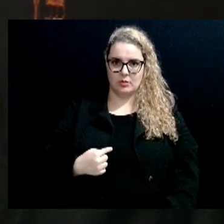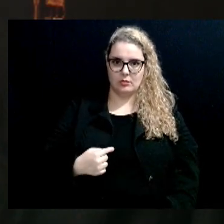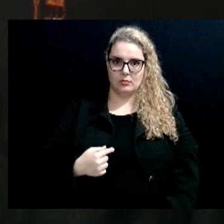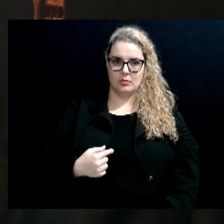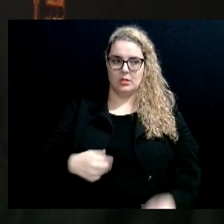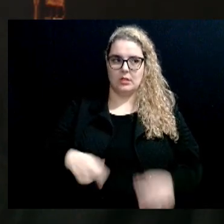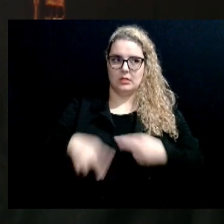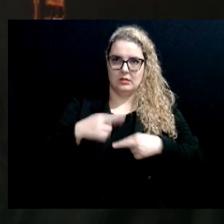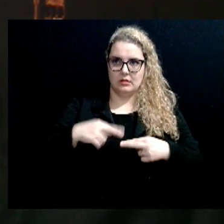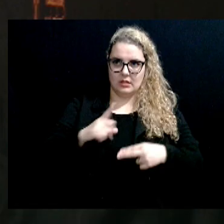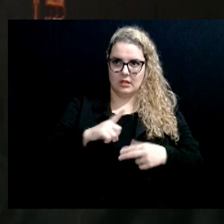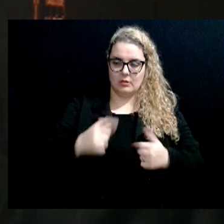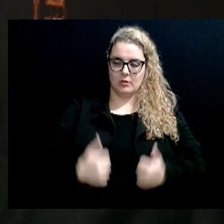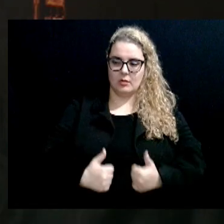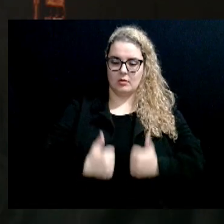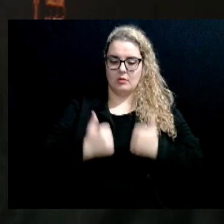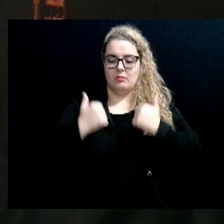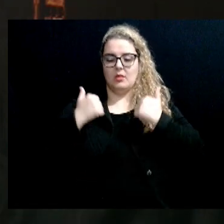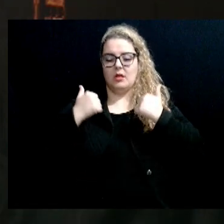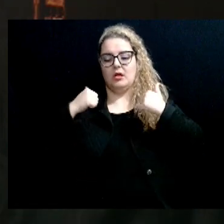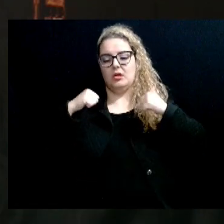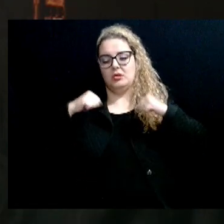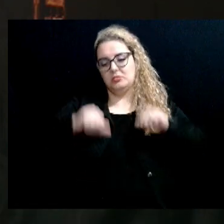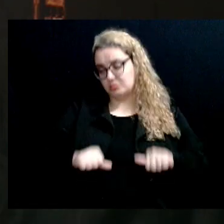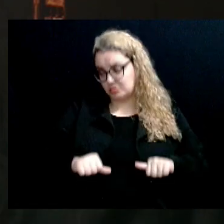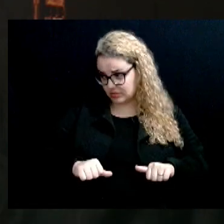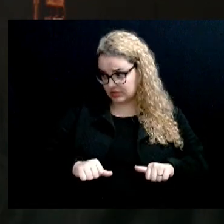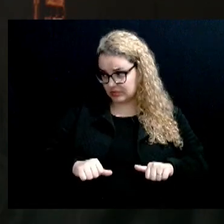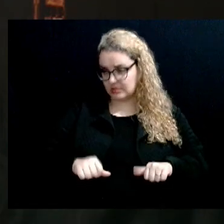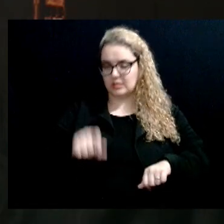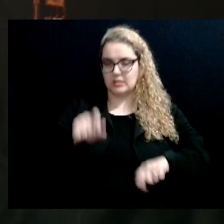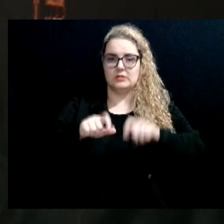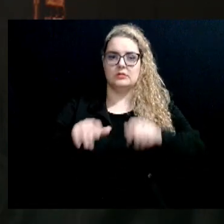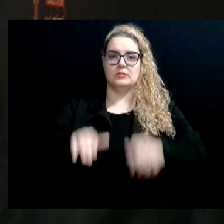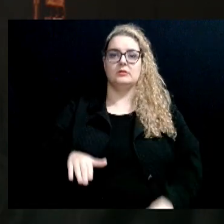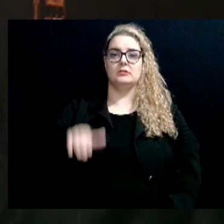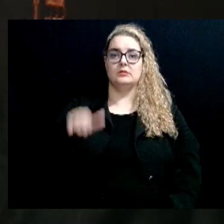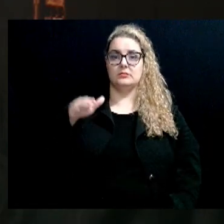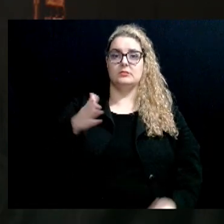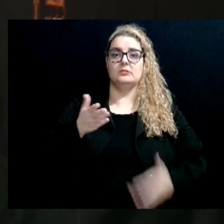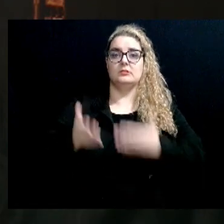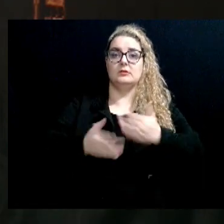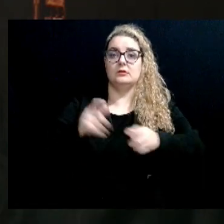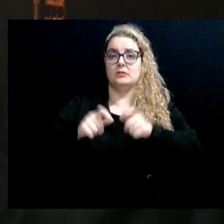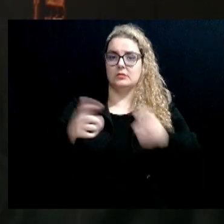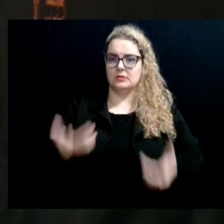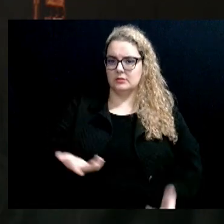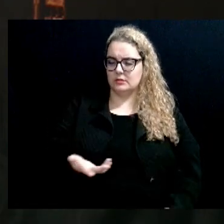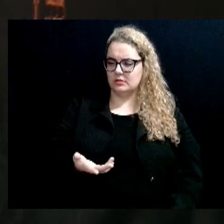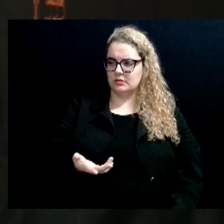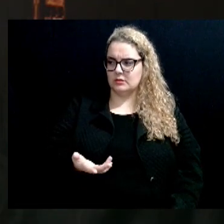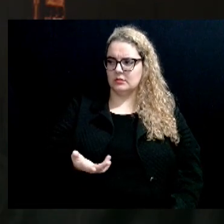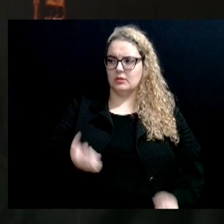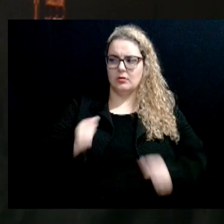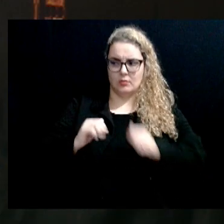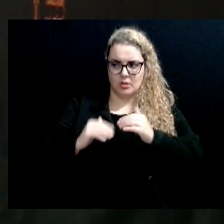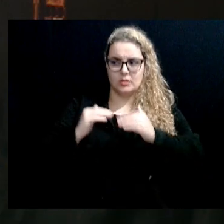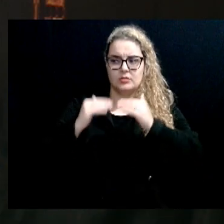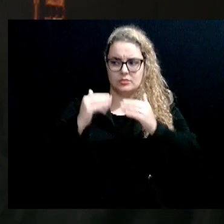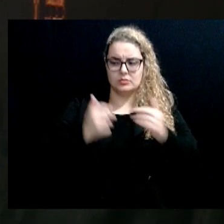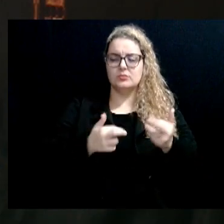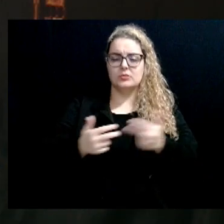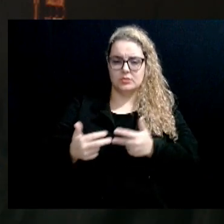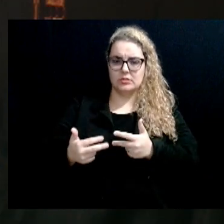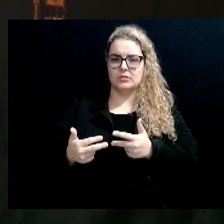autoestima? As pessoas que crescem, né, tentando agradar os outros, elas podem desenvolver esse padrão na vida adulta, vocês